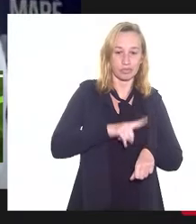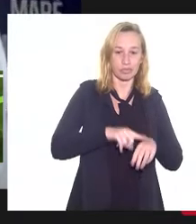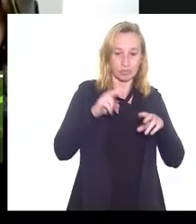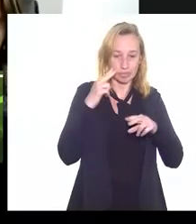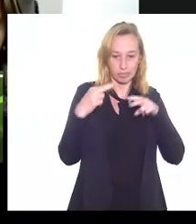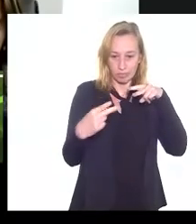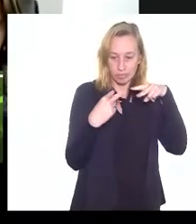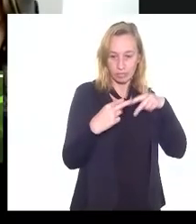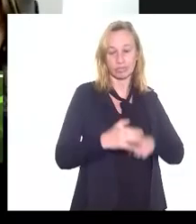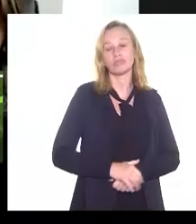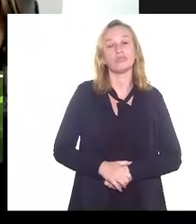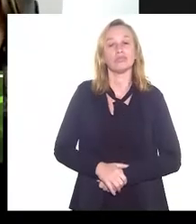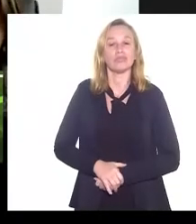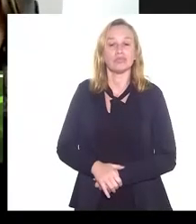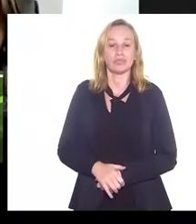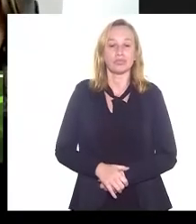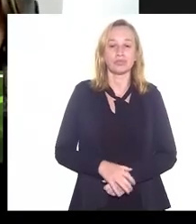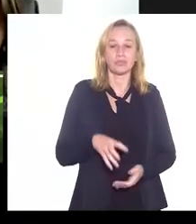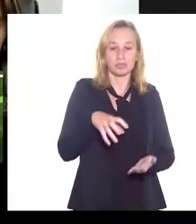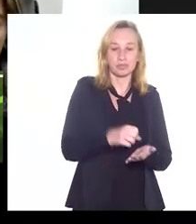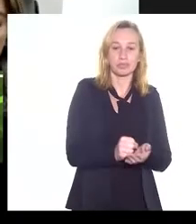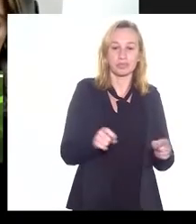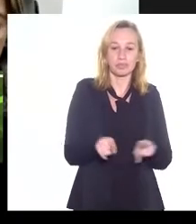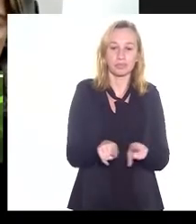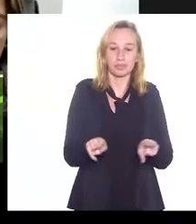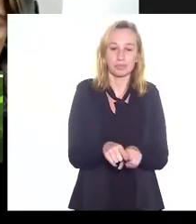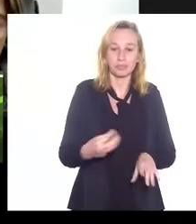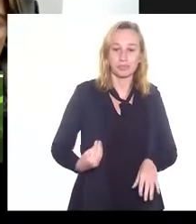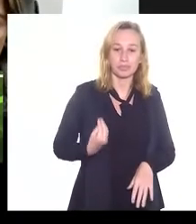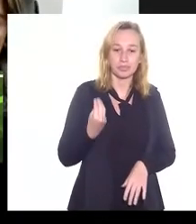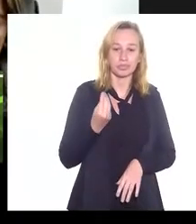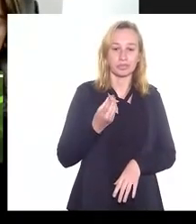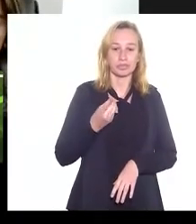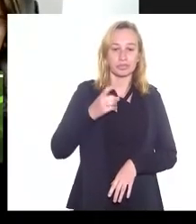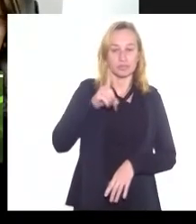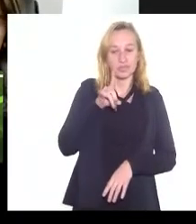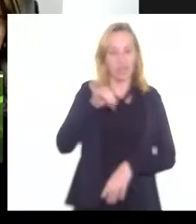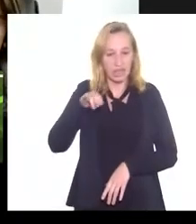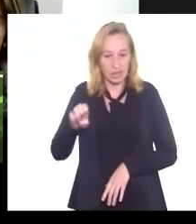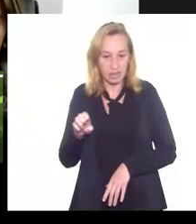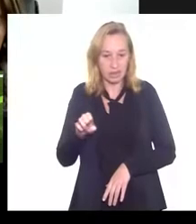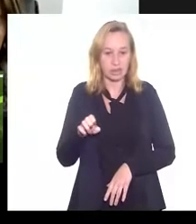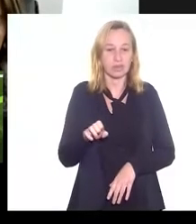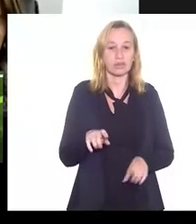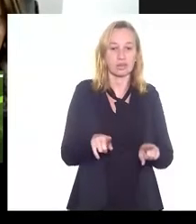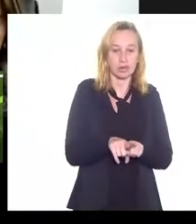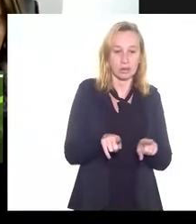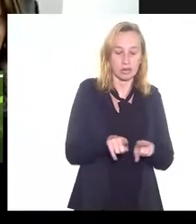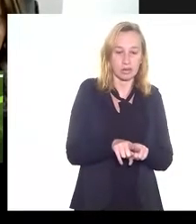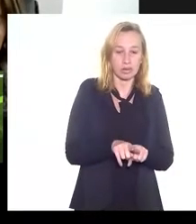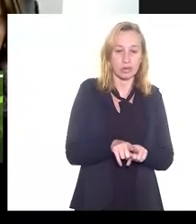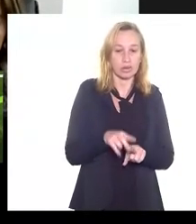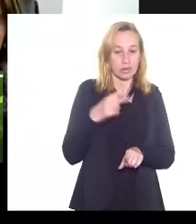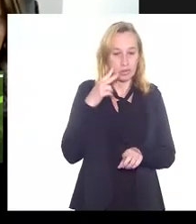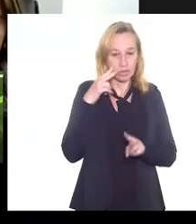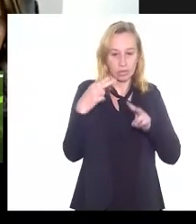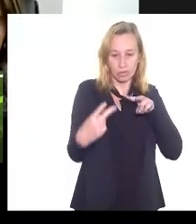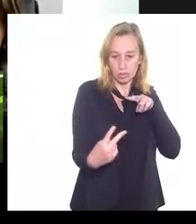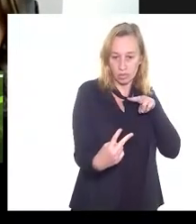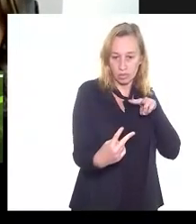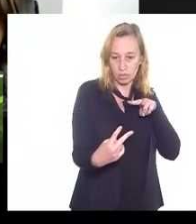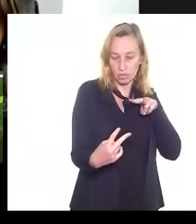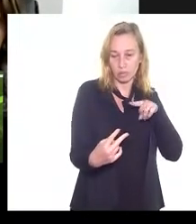vendo. Eu quero registrar também a presença de Daiane Cooperman, que também assiste aqui